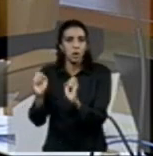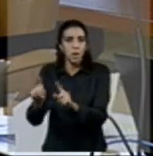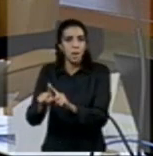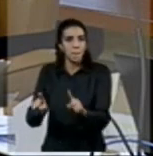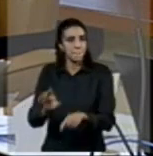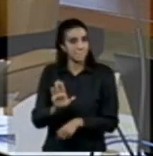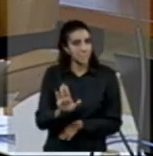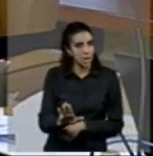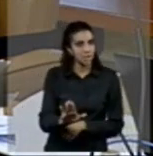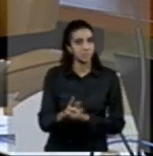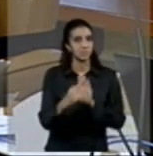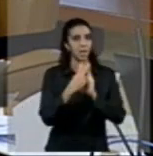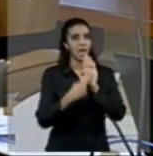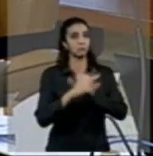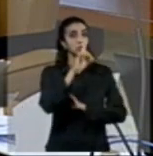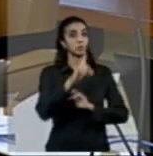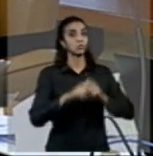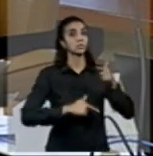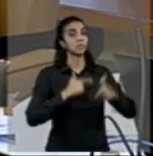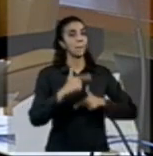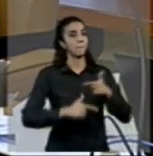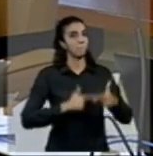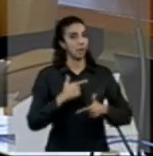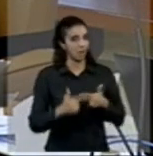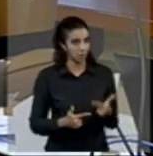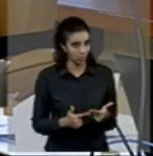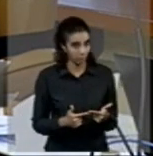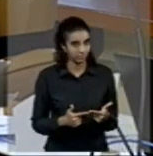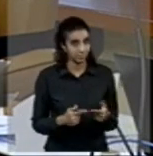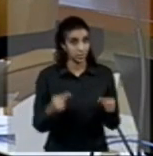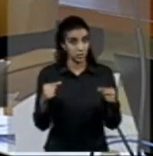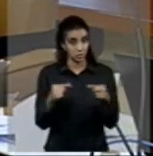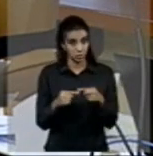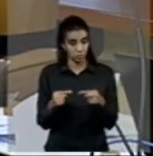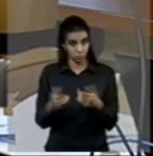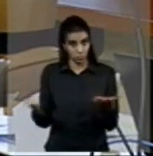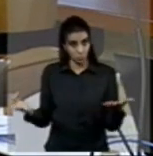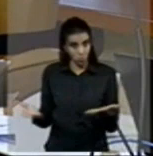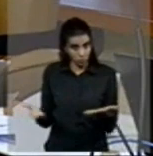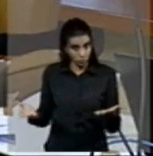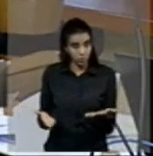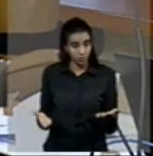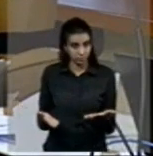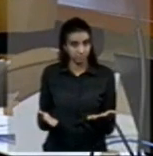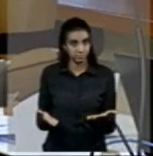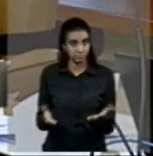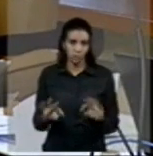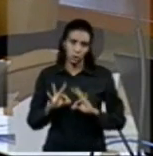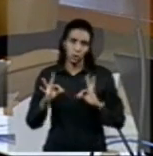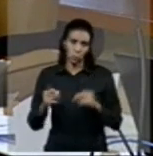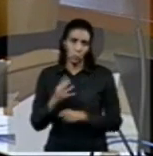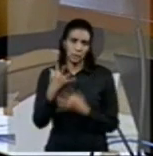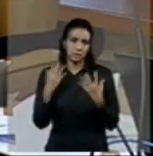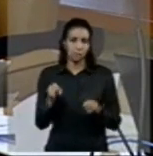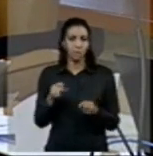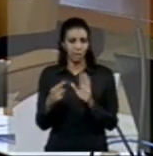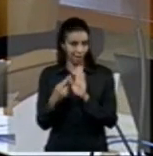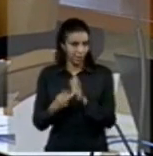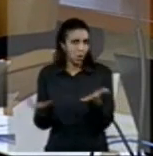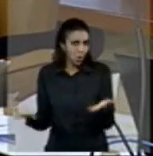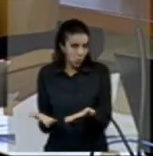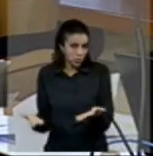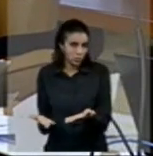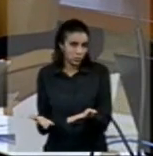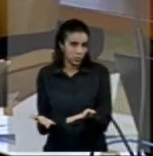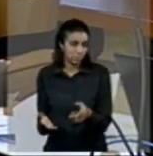âmbito das regras do direito de trabalho, vigentes e tomada como vigentes nos termos da enunciação,